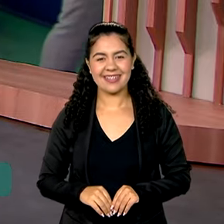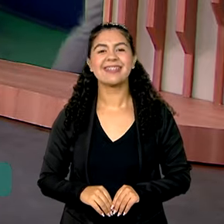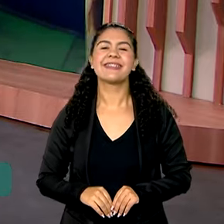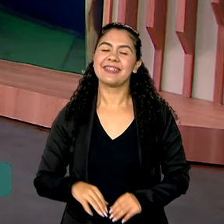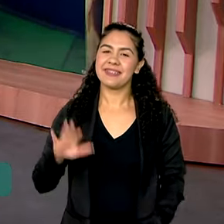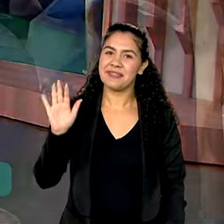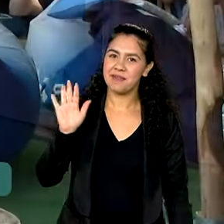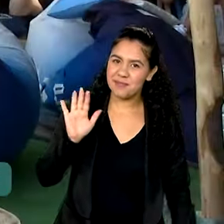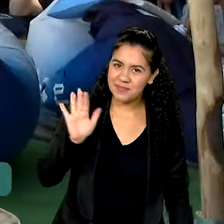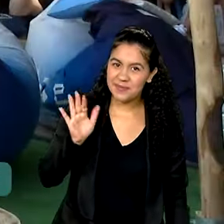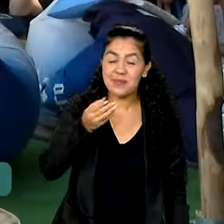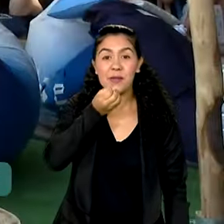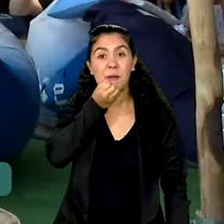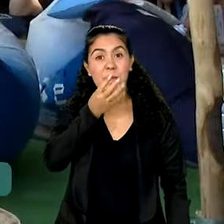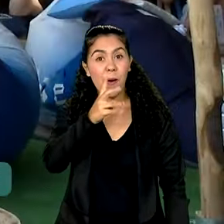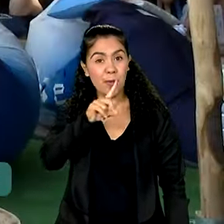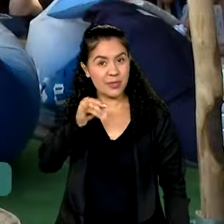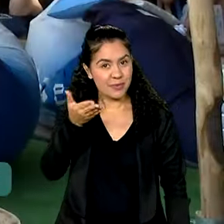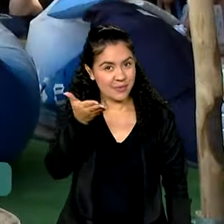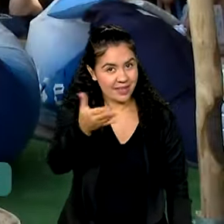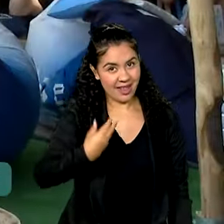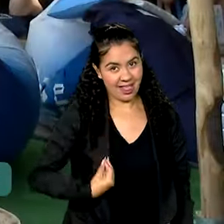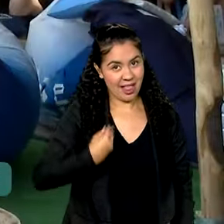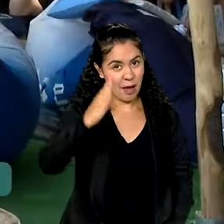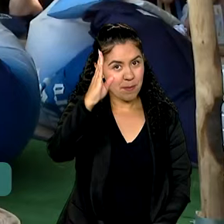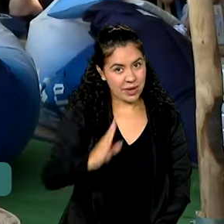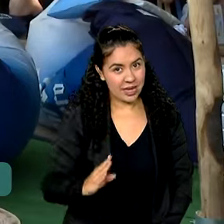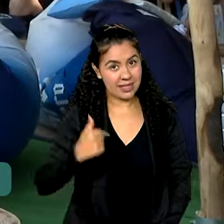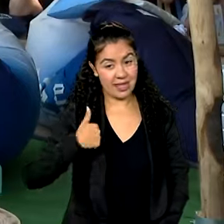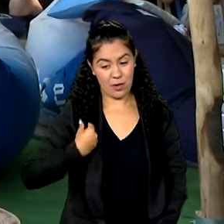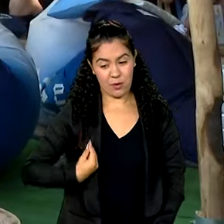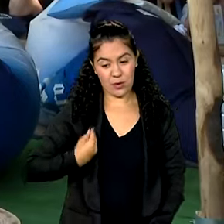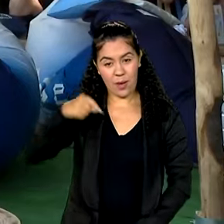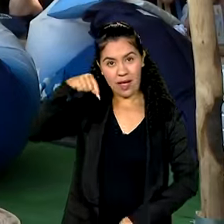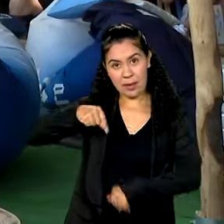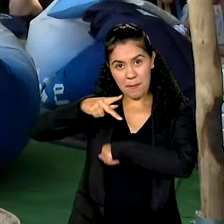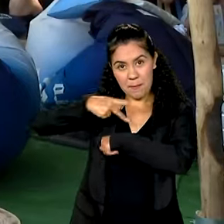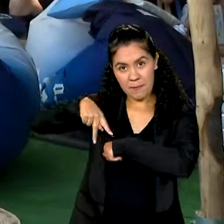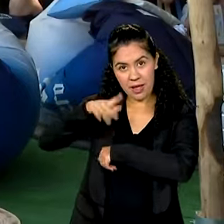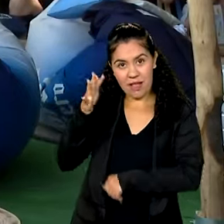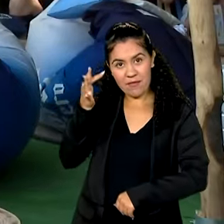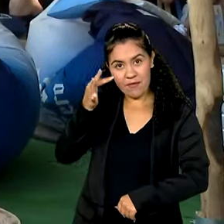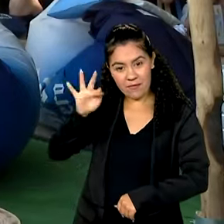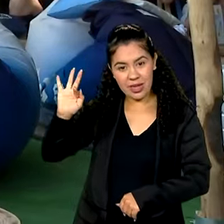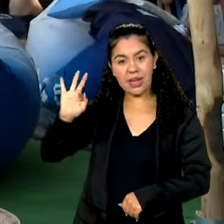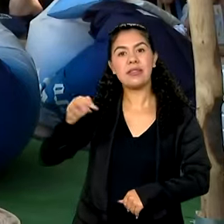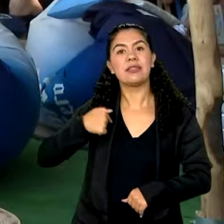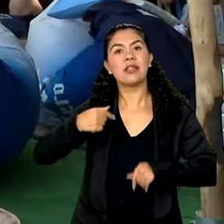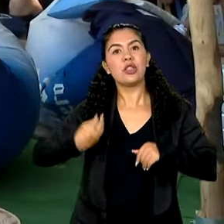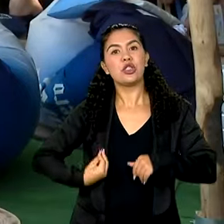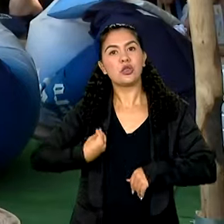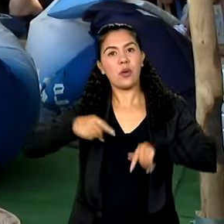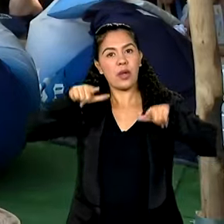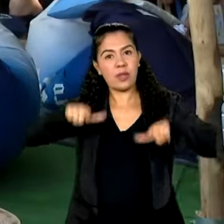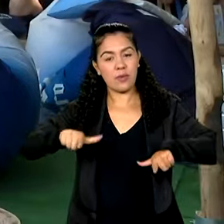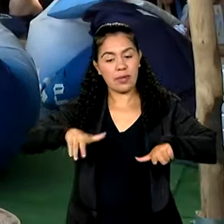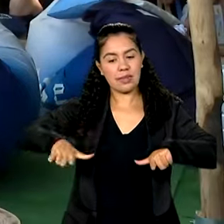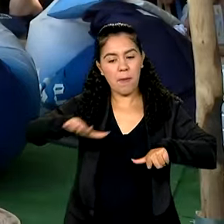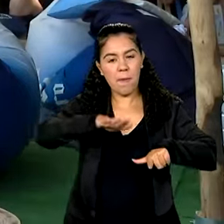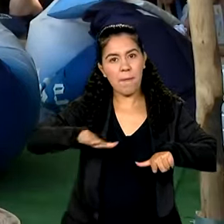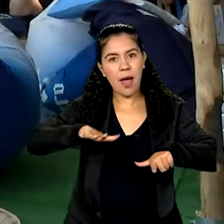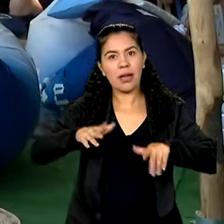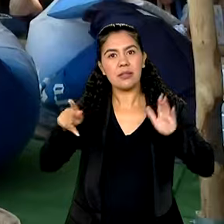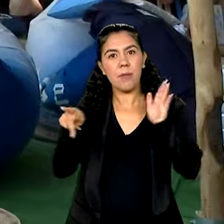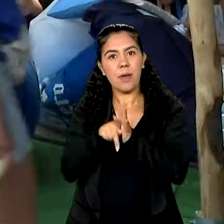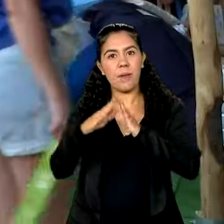Oi, Karine. Bom dia para você aí no Brasil. É isso, eu estou aqui de prontidão e eu estou exatamente na Casa Brasil, no Parque de la Villette, que é o